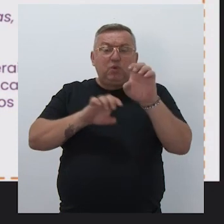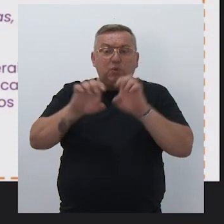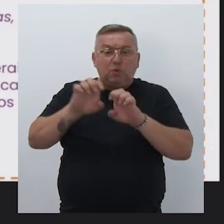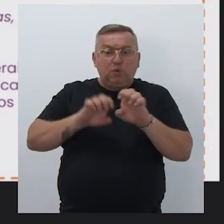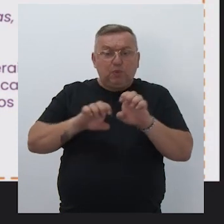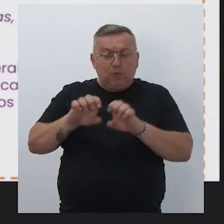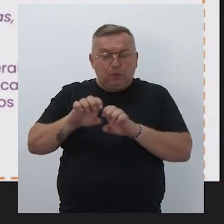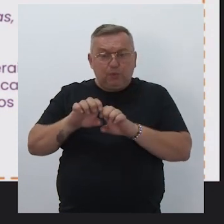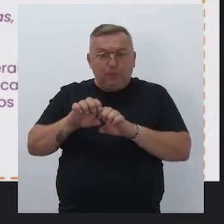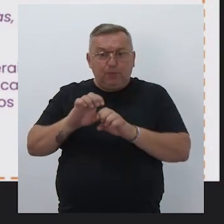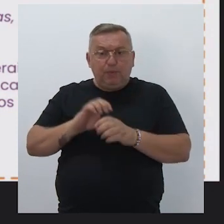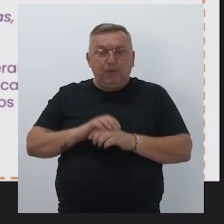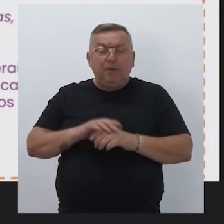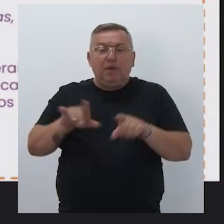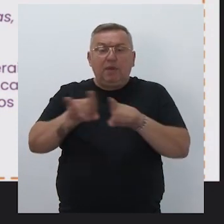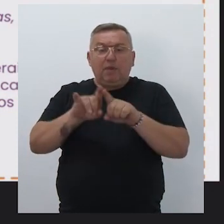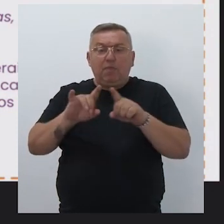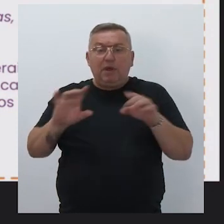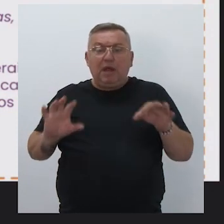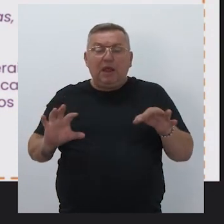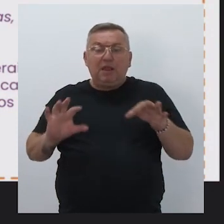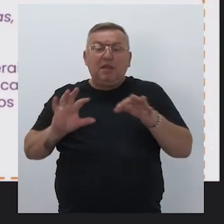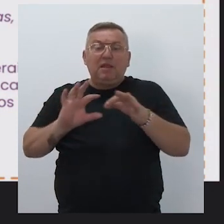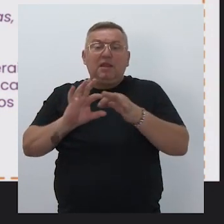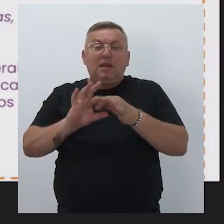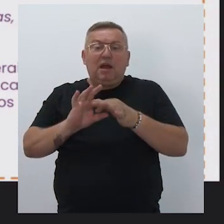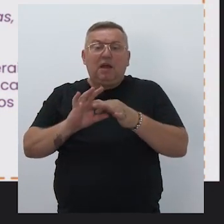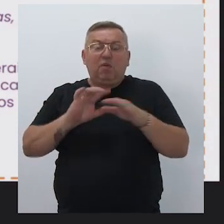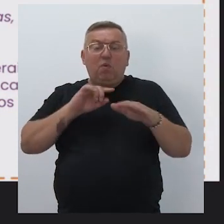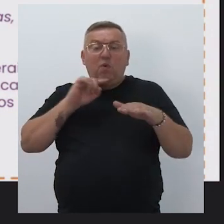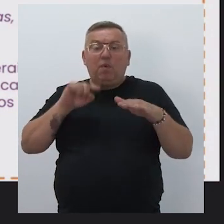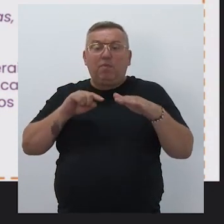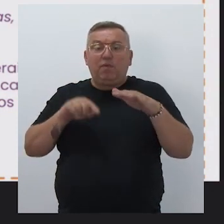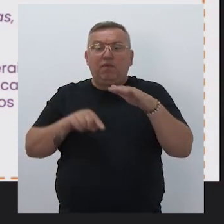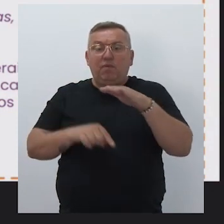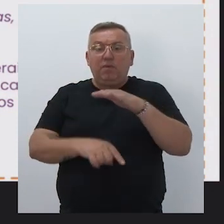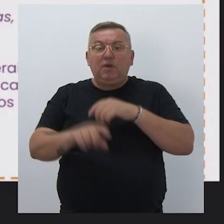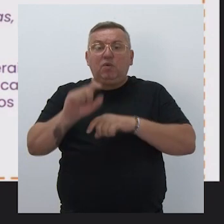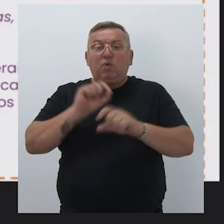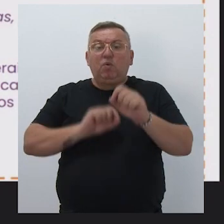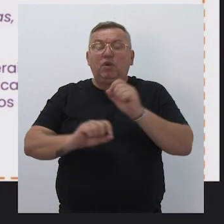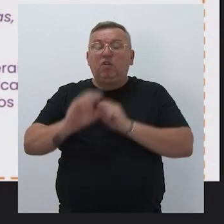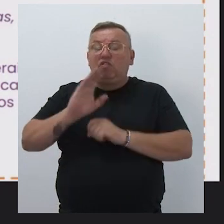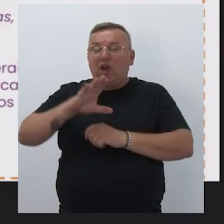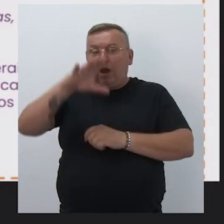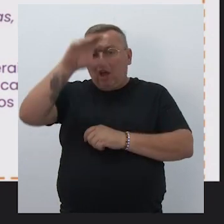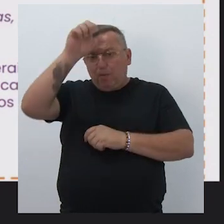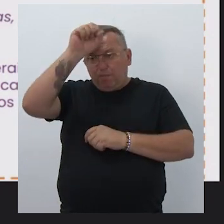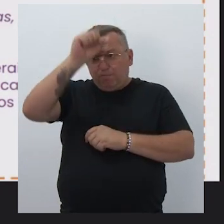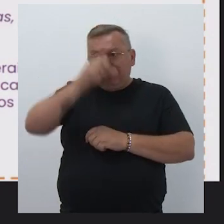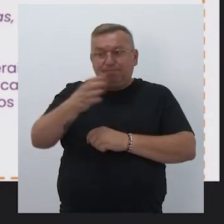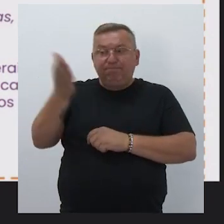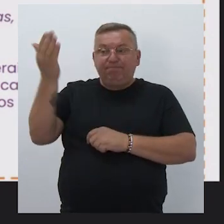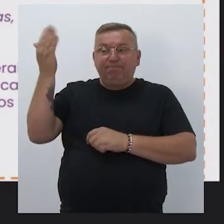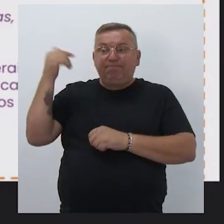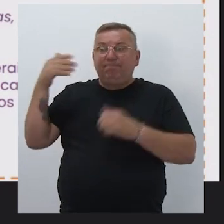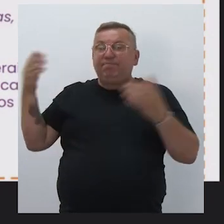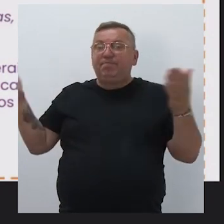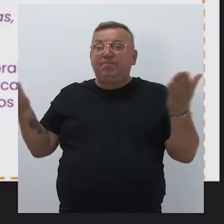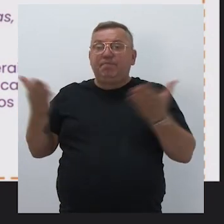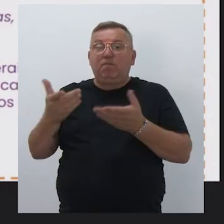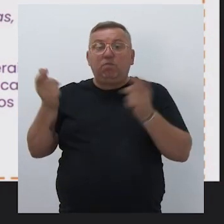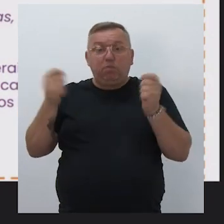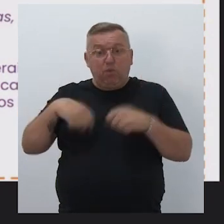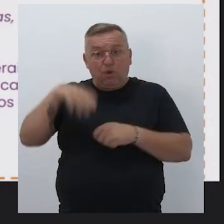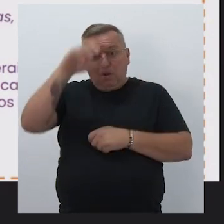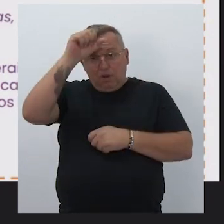estruturantes, ligados com aprofundamento do que eles já aprenderam lá e que agora podem aprender